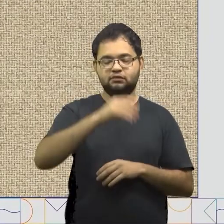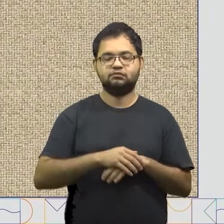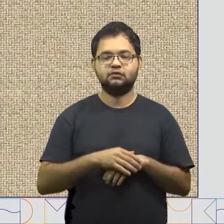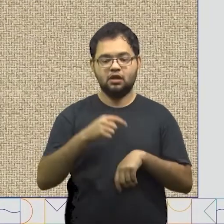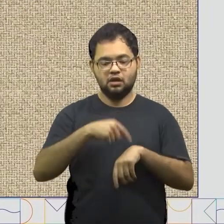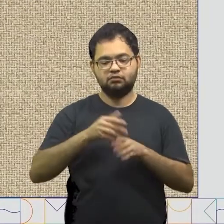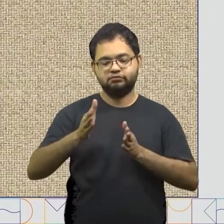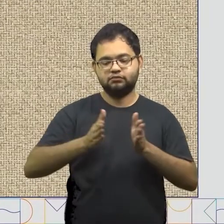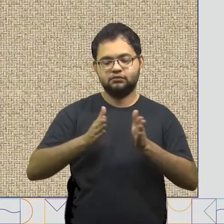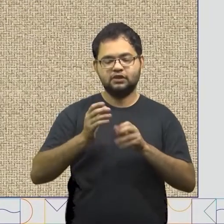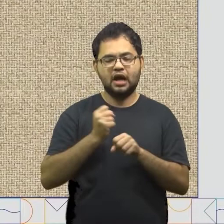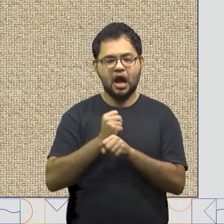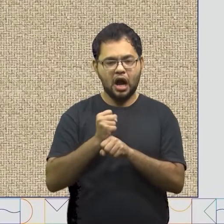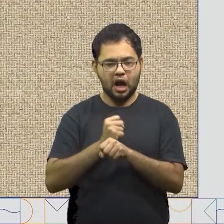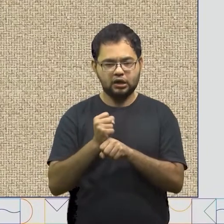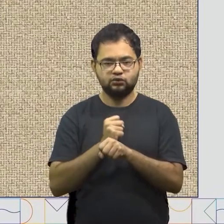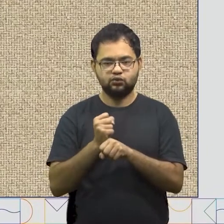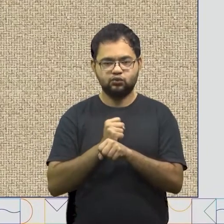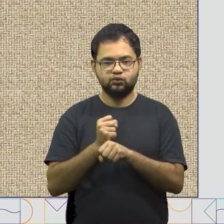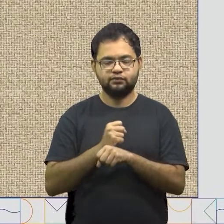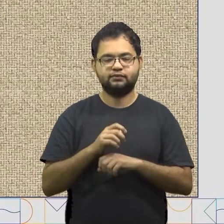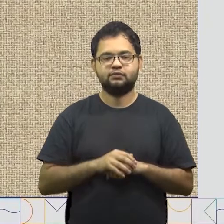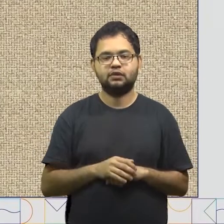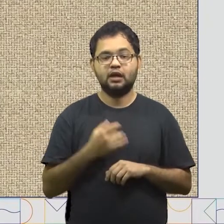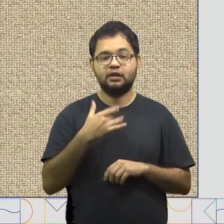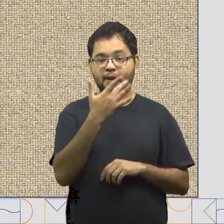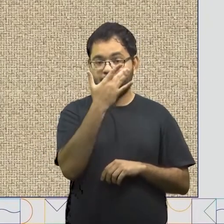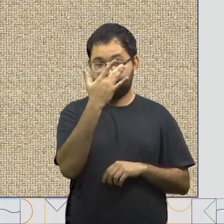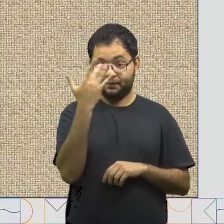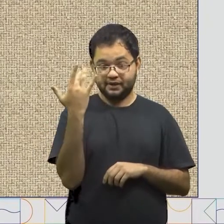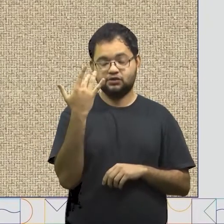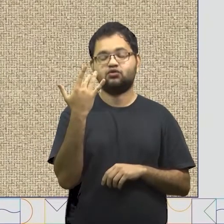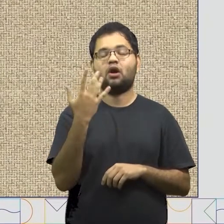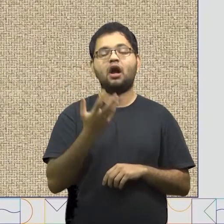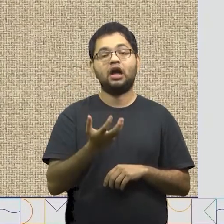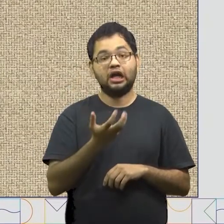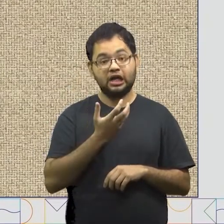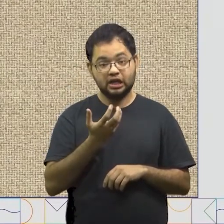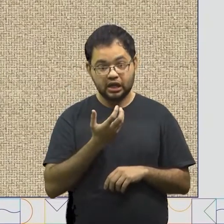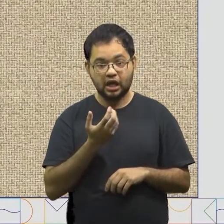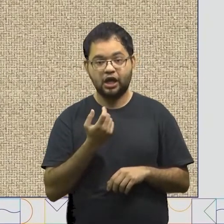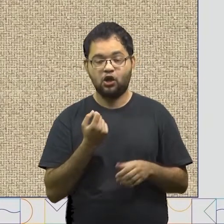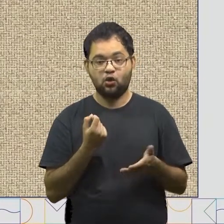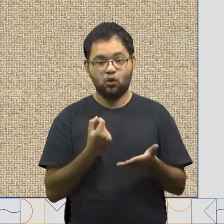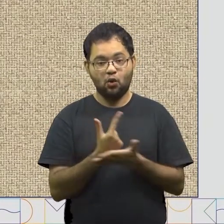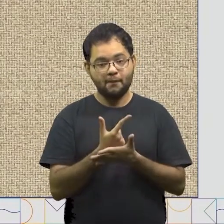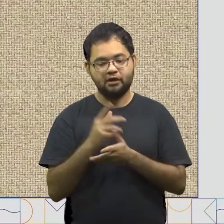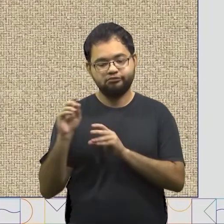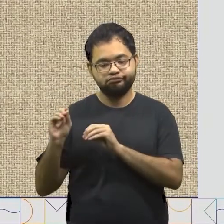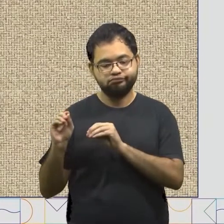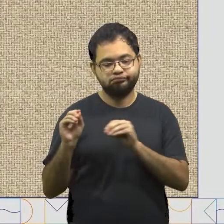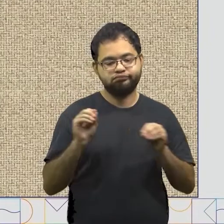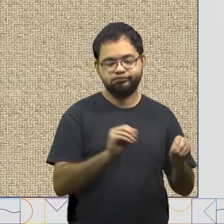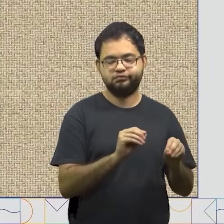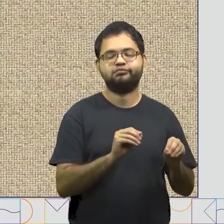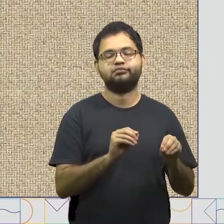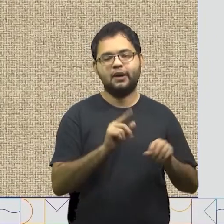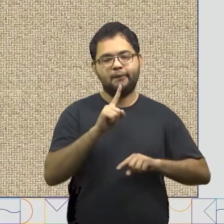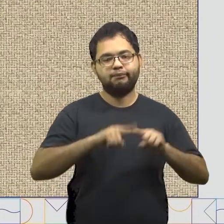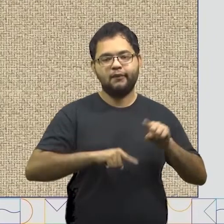e duravam cerca de alguns anos Os compradores se deslocavam de uma região para outra